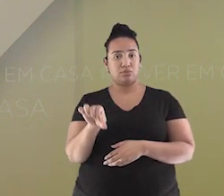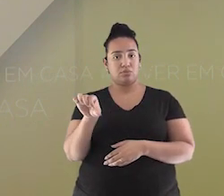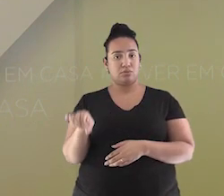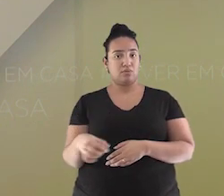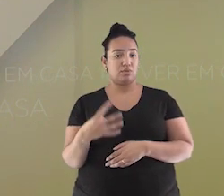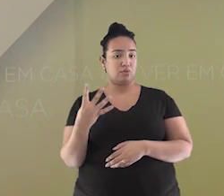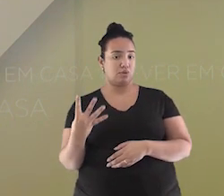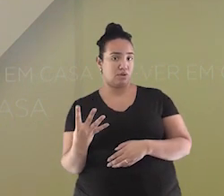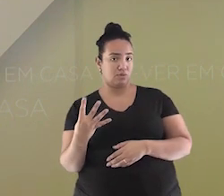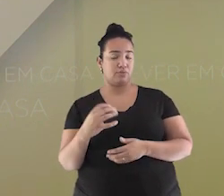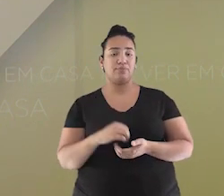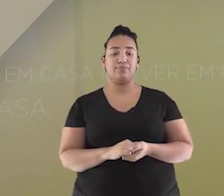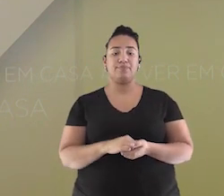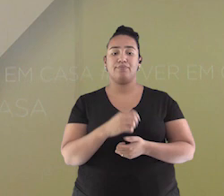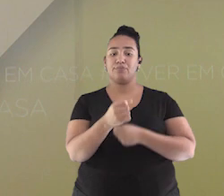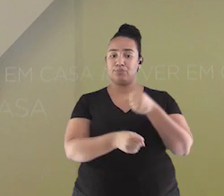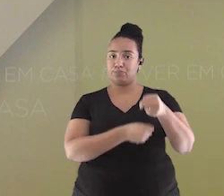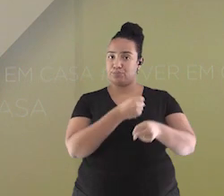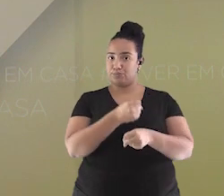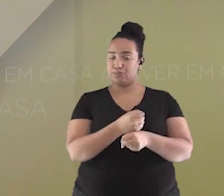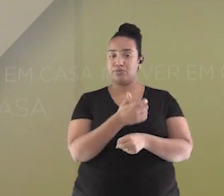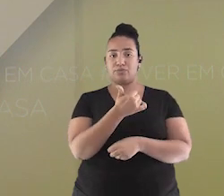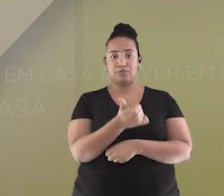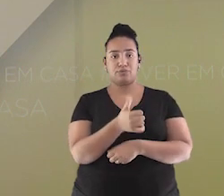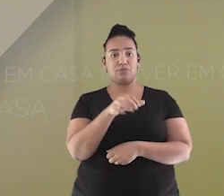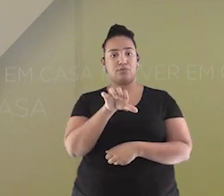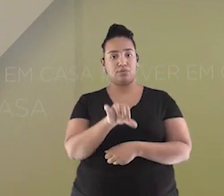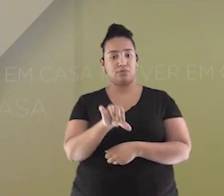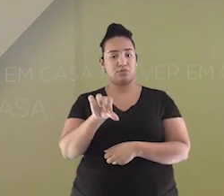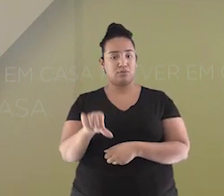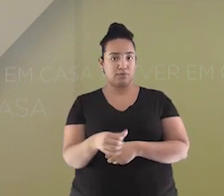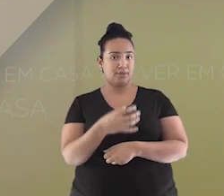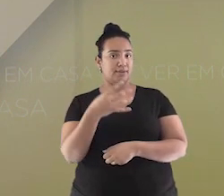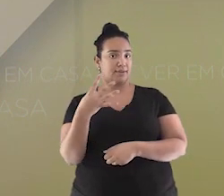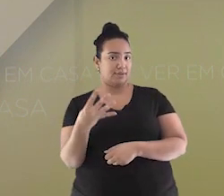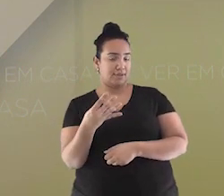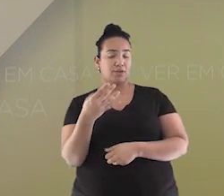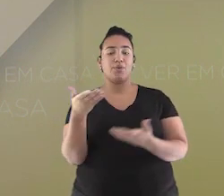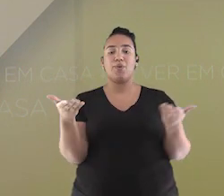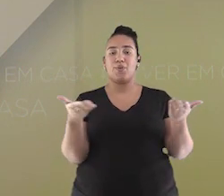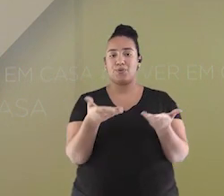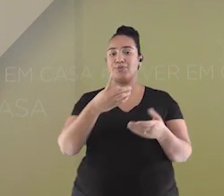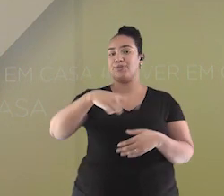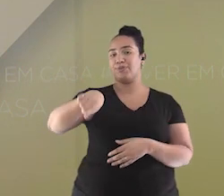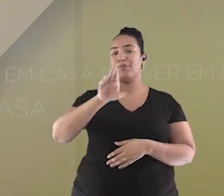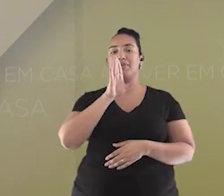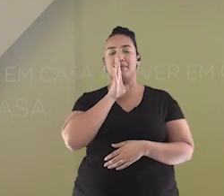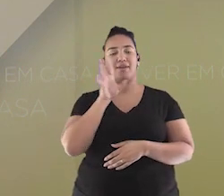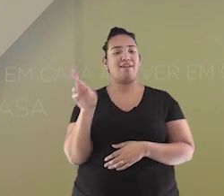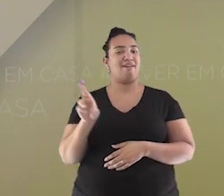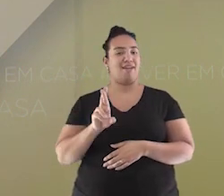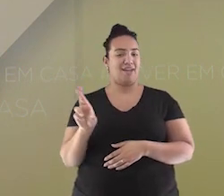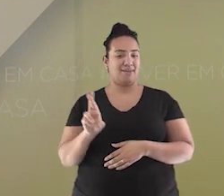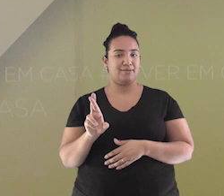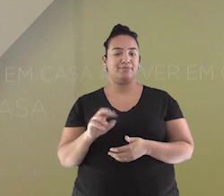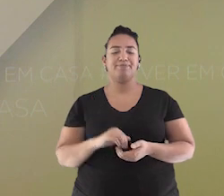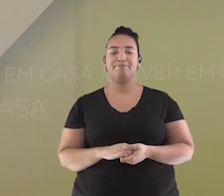1994. E em 1994, que o real que conhecemos hoje se tornou a moeda oficial do